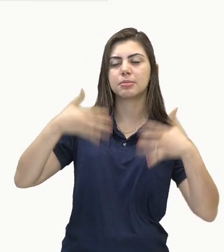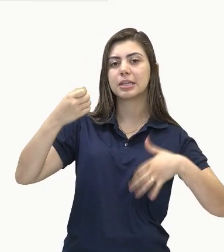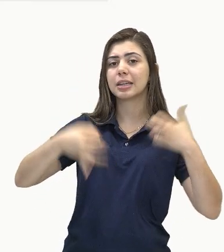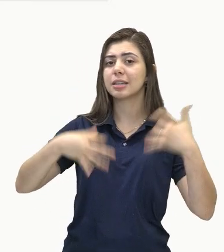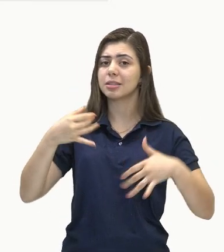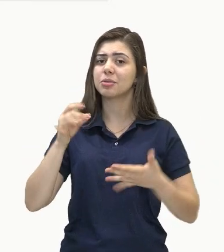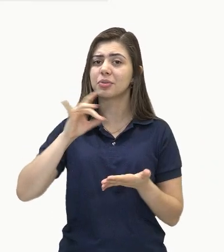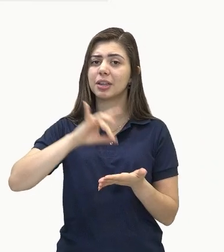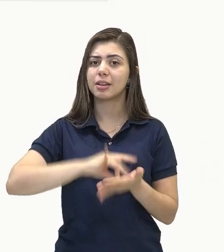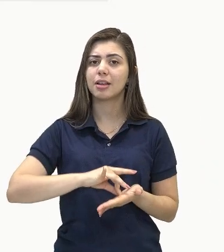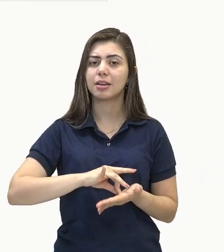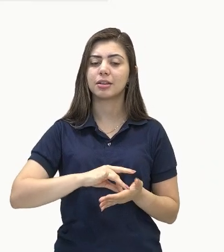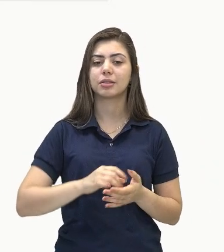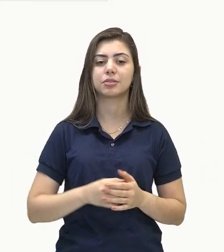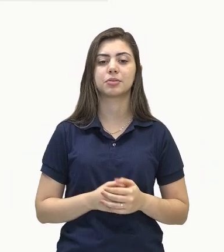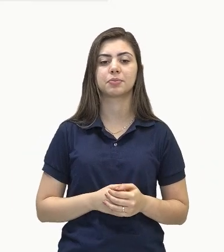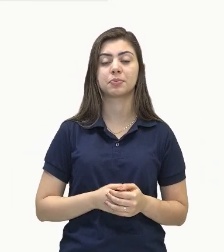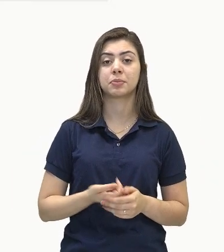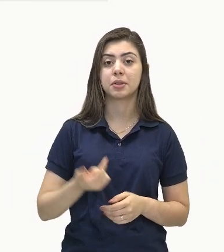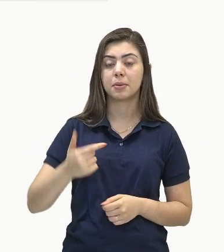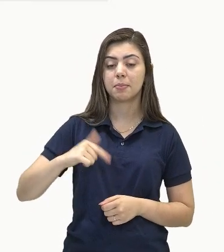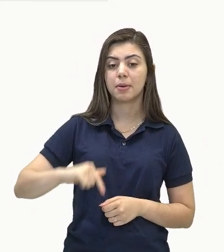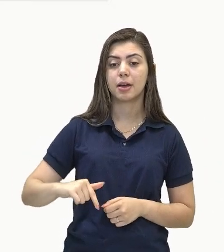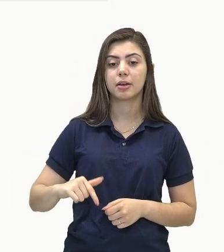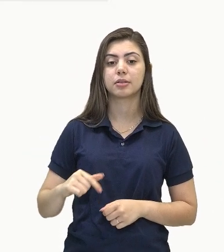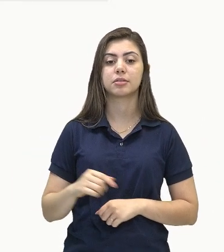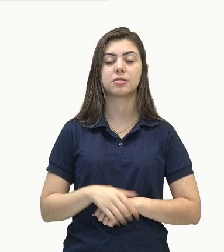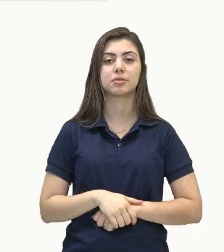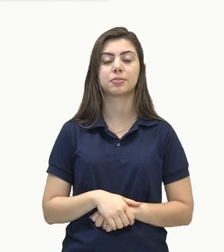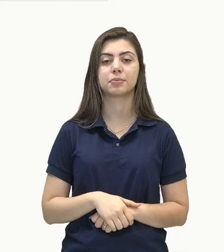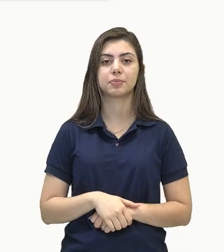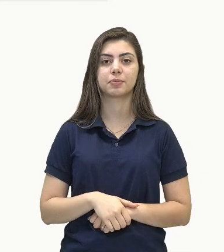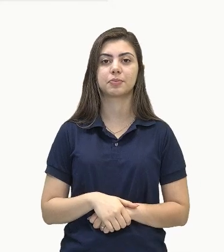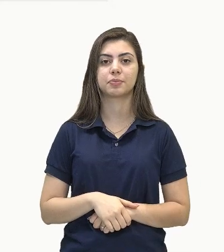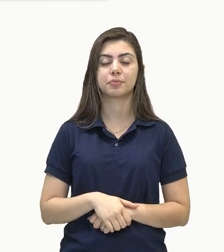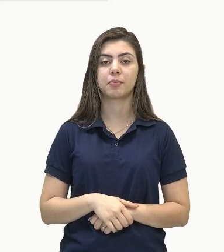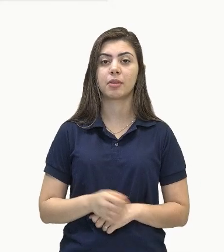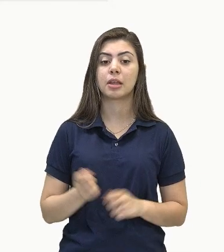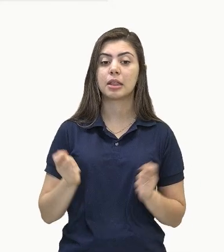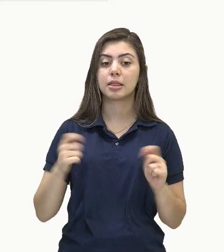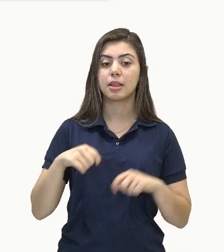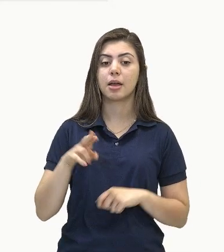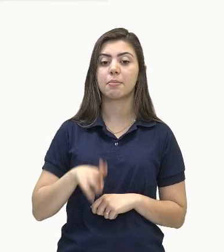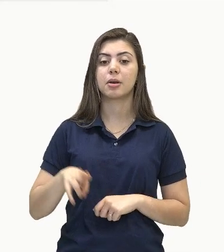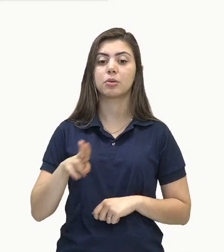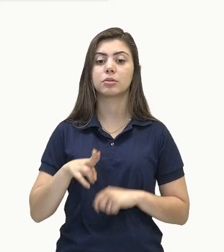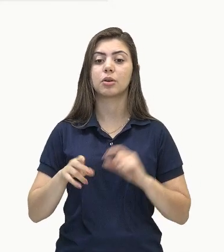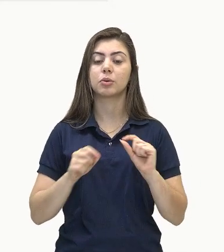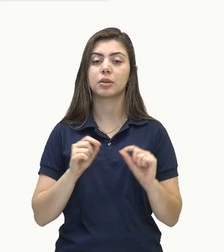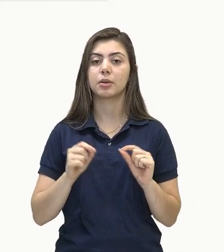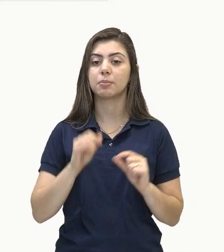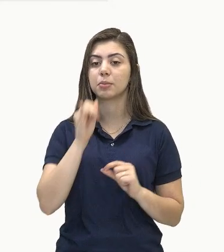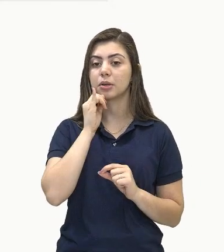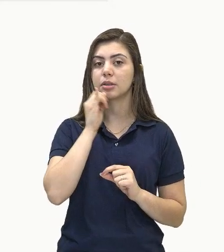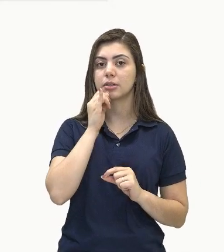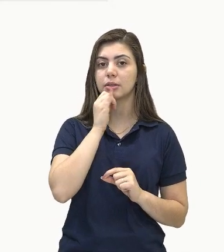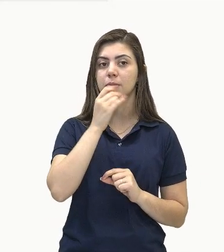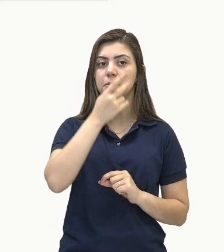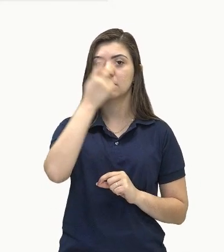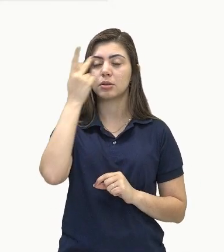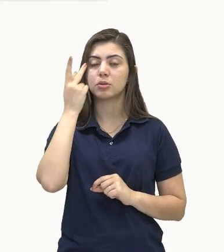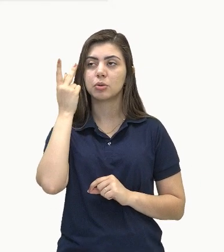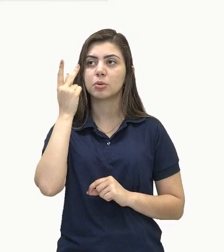alguém, além de utilizar a lógica, os argumentos racionais, você pode